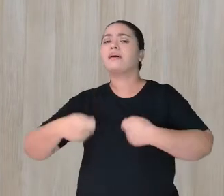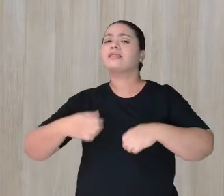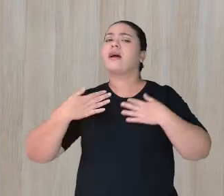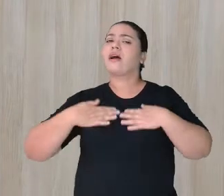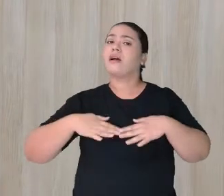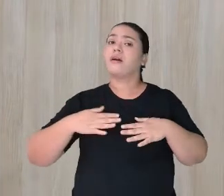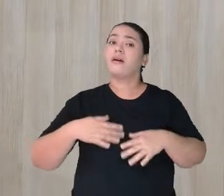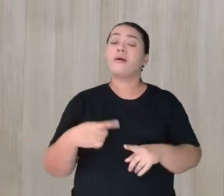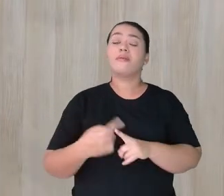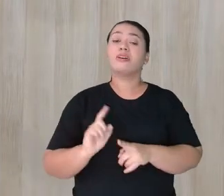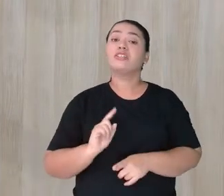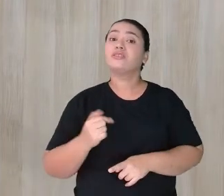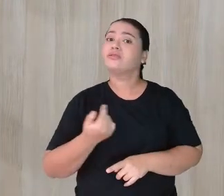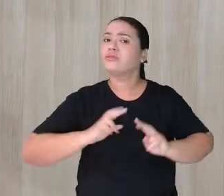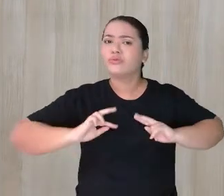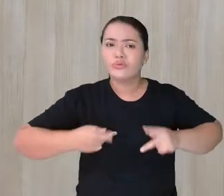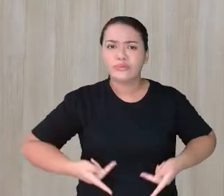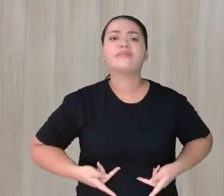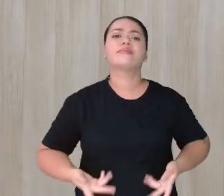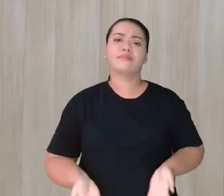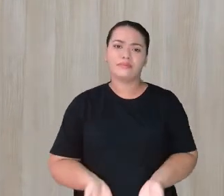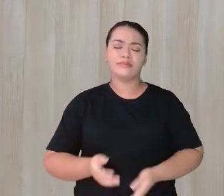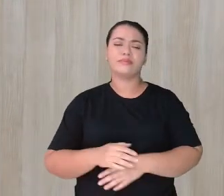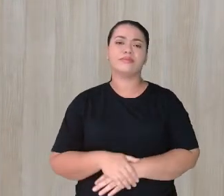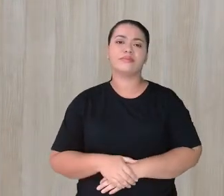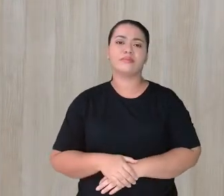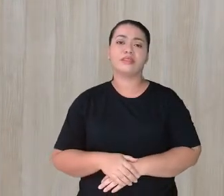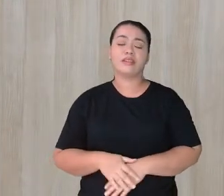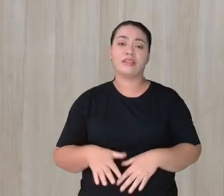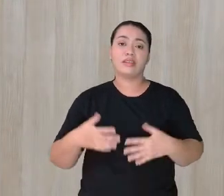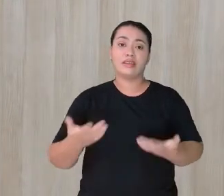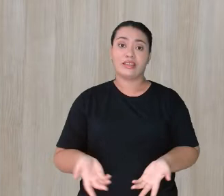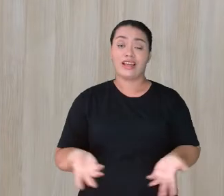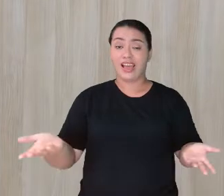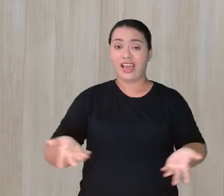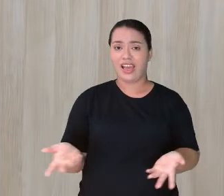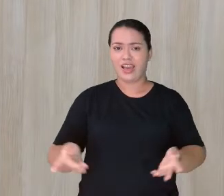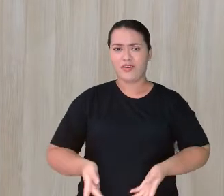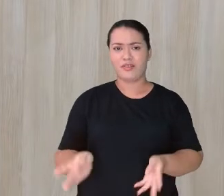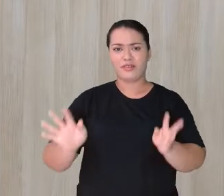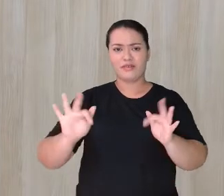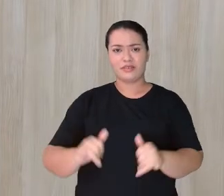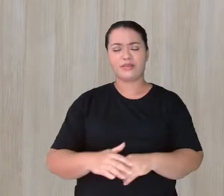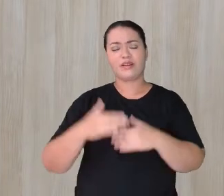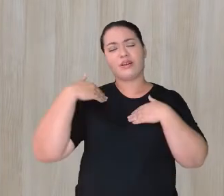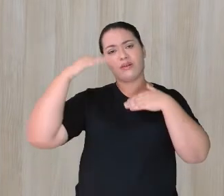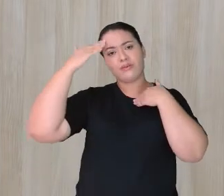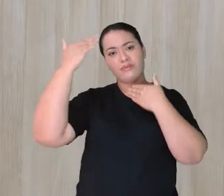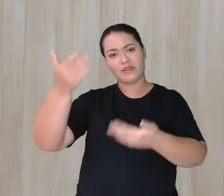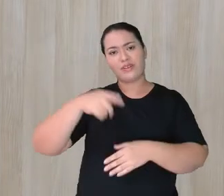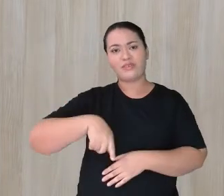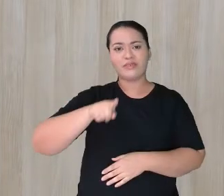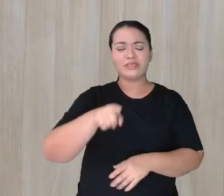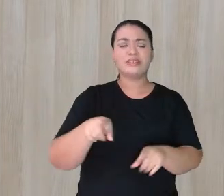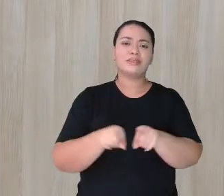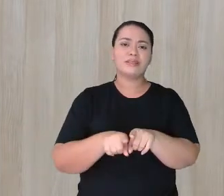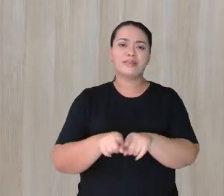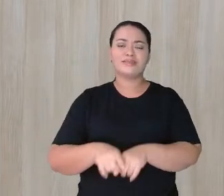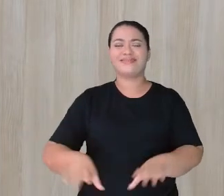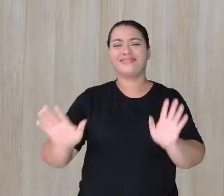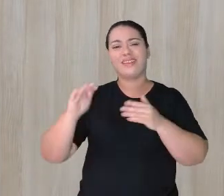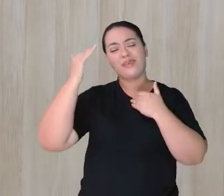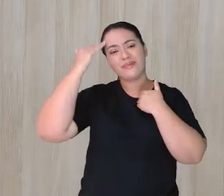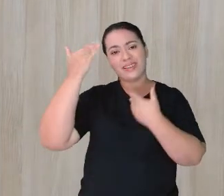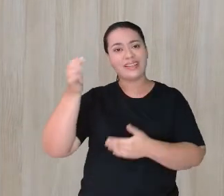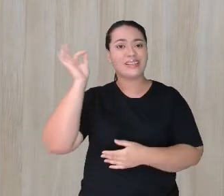porque é de nós, seres humanos, isso, não é, professora? Então, pessoal, nossa aula está chegando ao fim. Muito obrigada a vocês, obrigada a